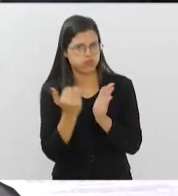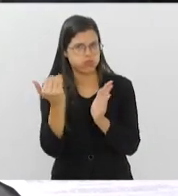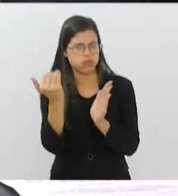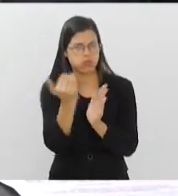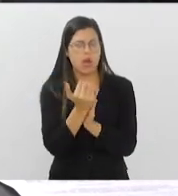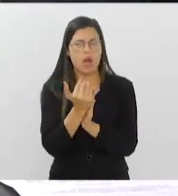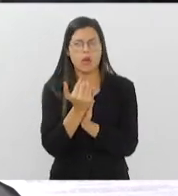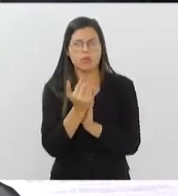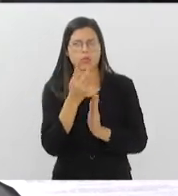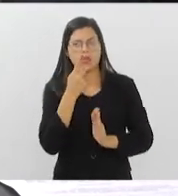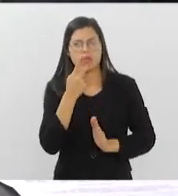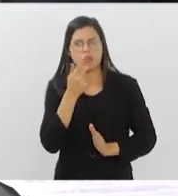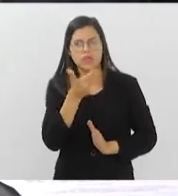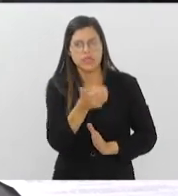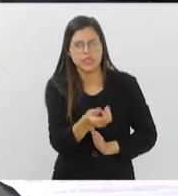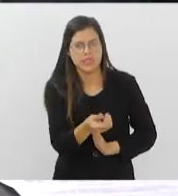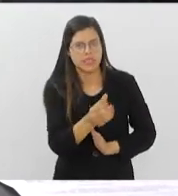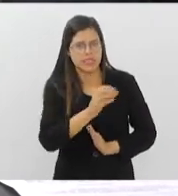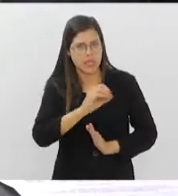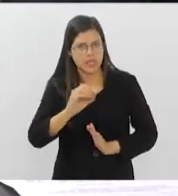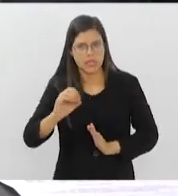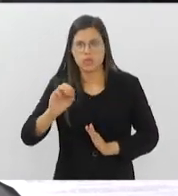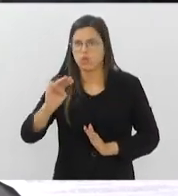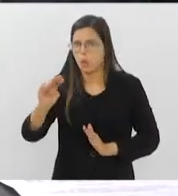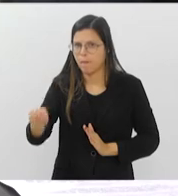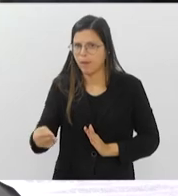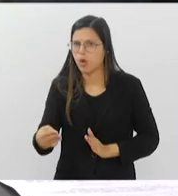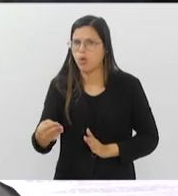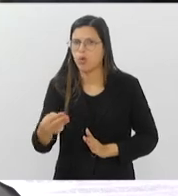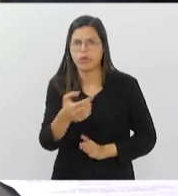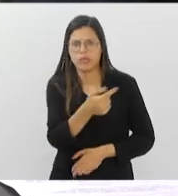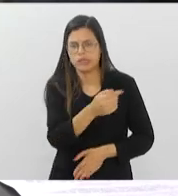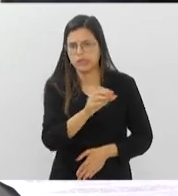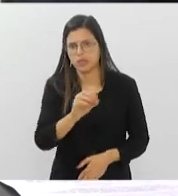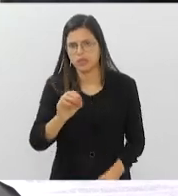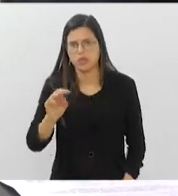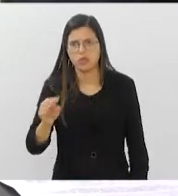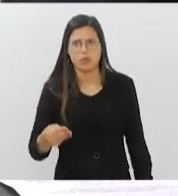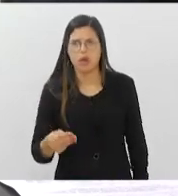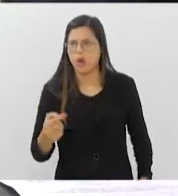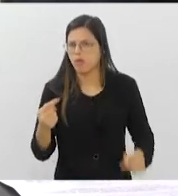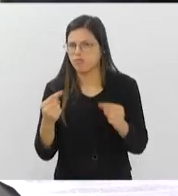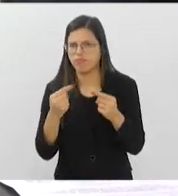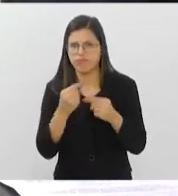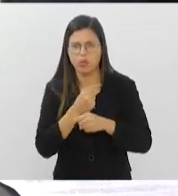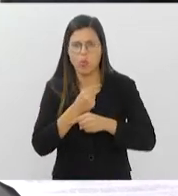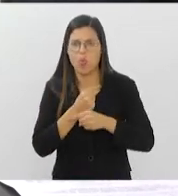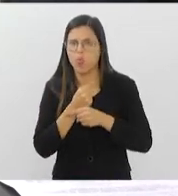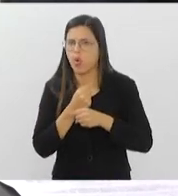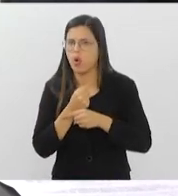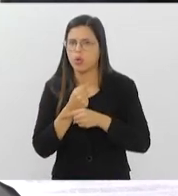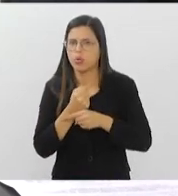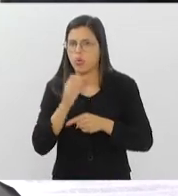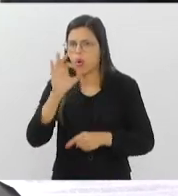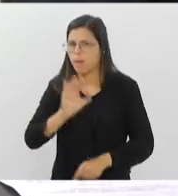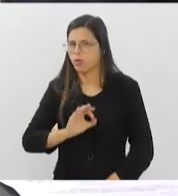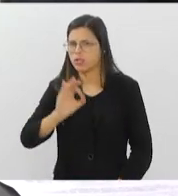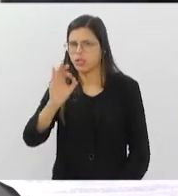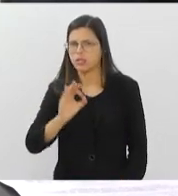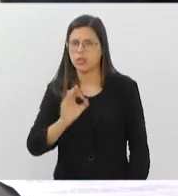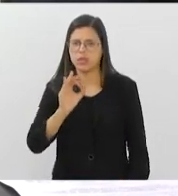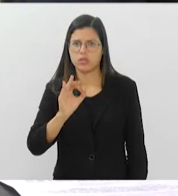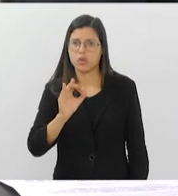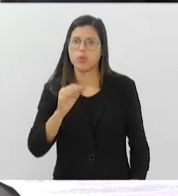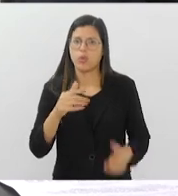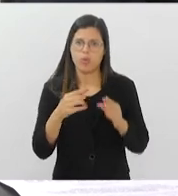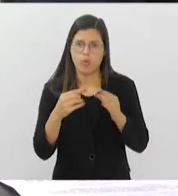de 600 milhões, 700 milhões. Então, eu não concordaria com o percentual. Eu